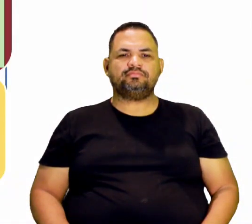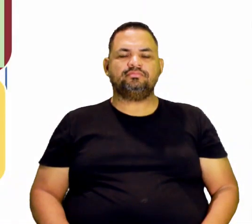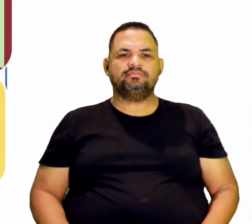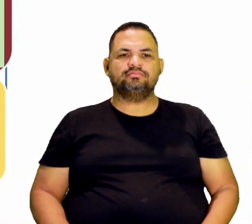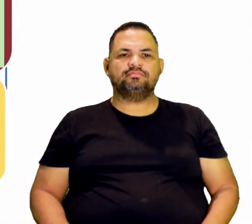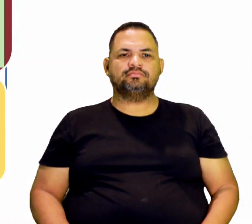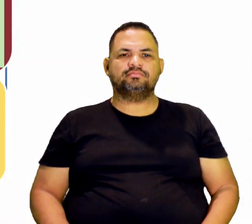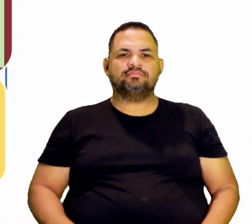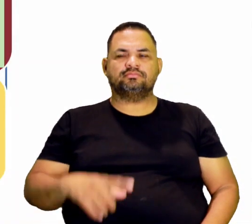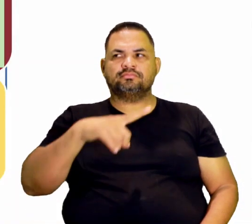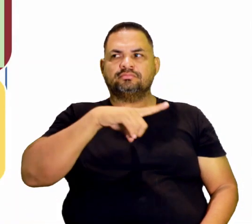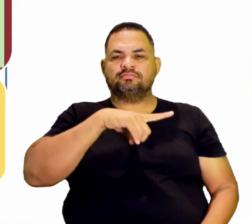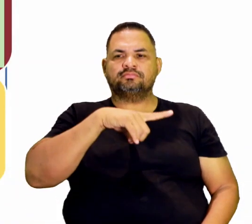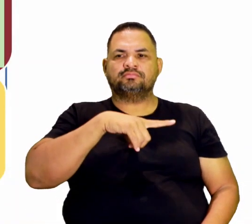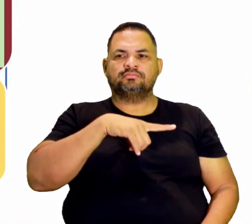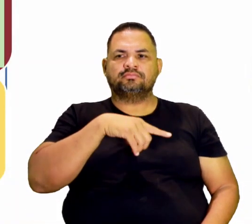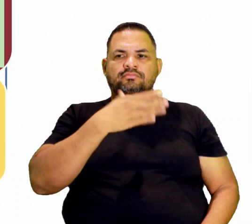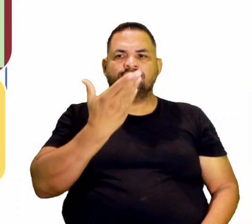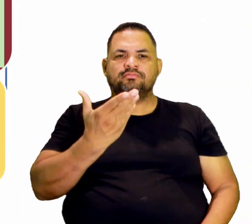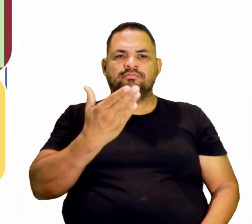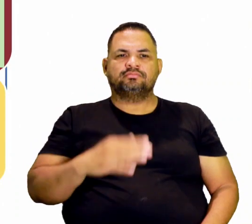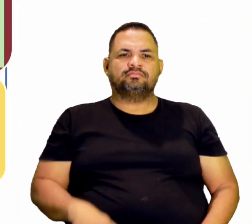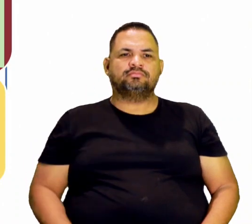Então, temos aqui